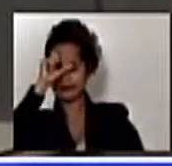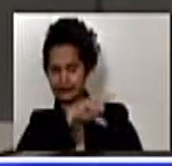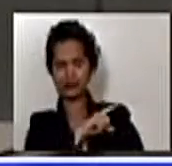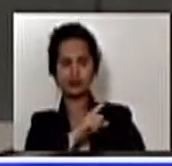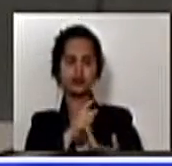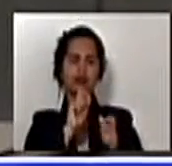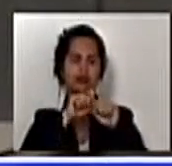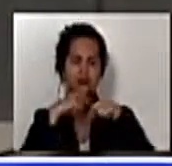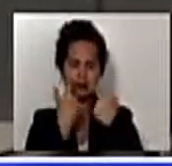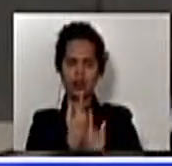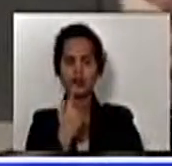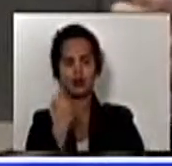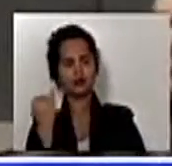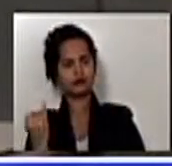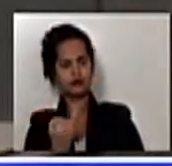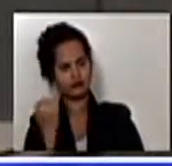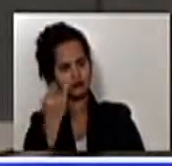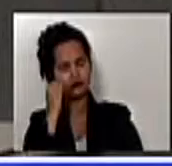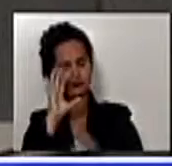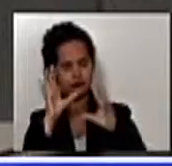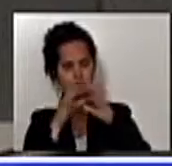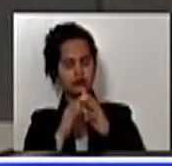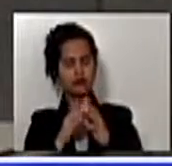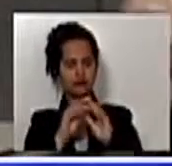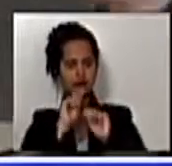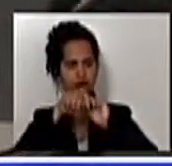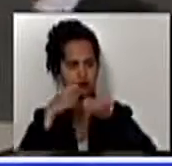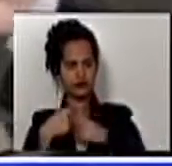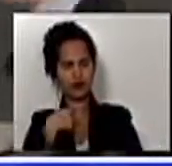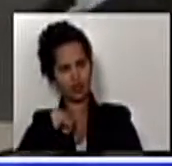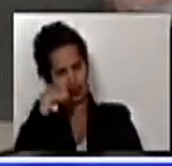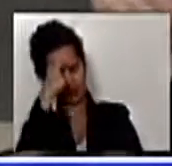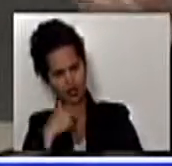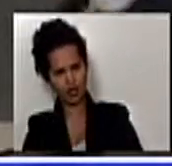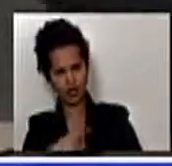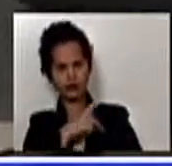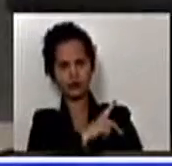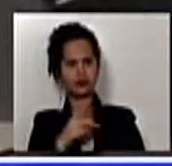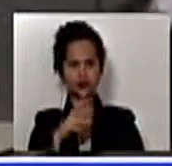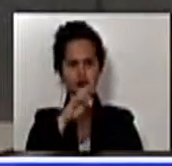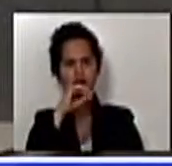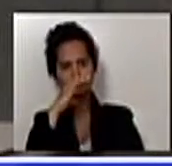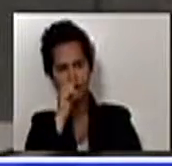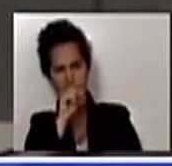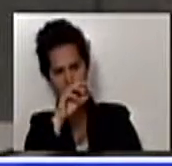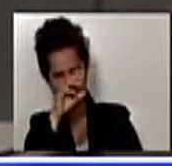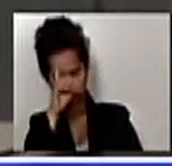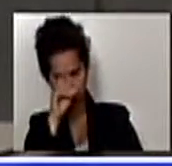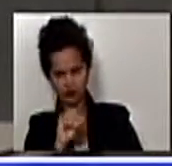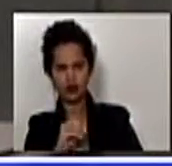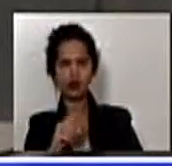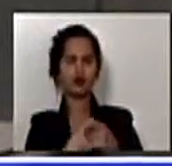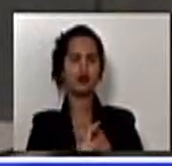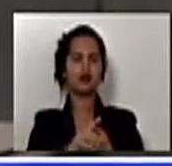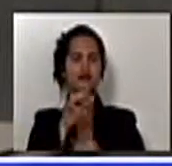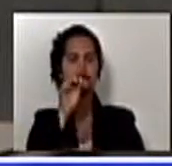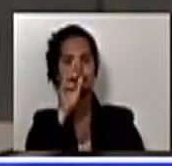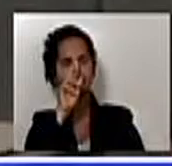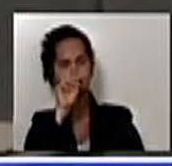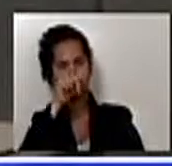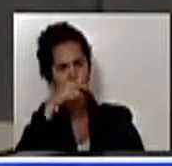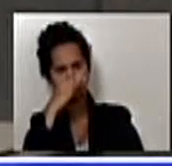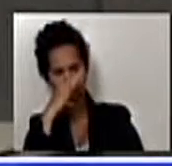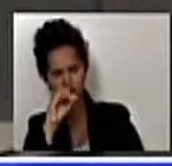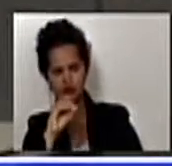presidente Ricardo Nezinho, a comissão de orçamento que tem eu, tem o presidente Ricardo, tem o deputado Francisco Tenório, tem o